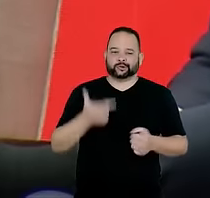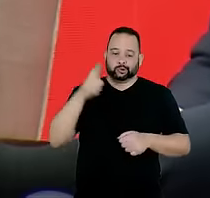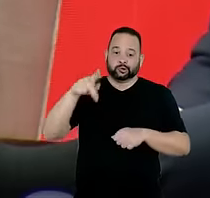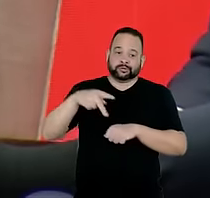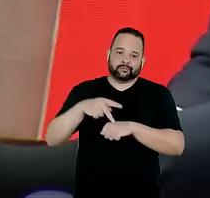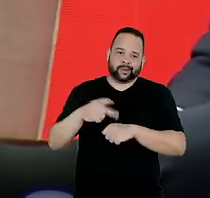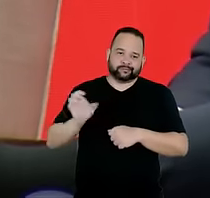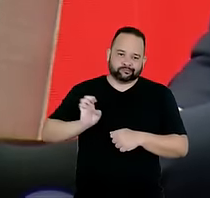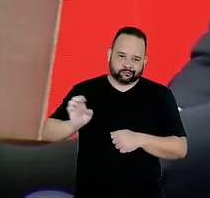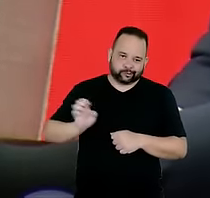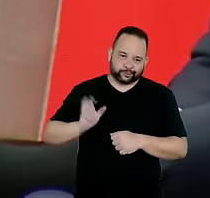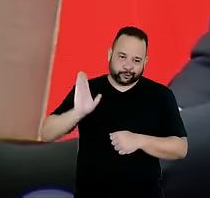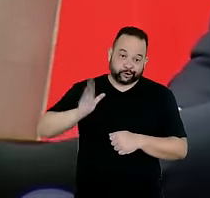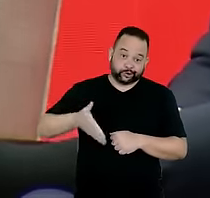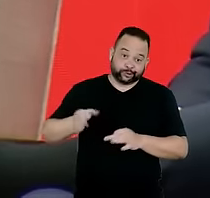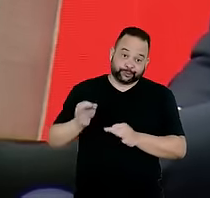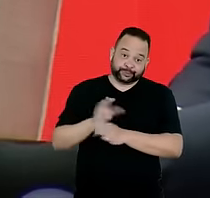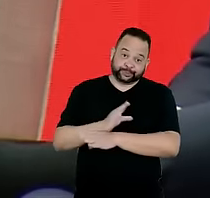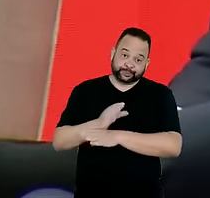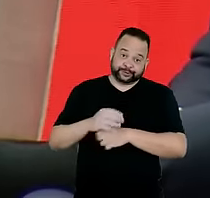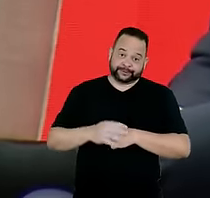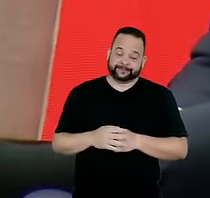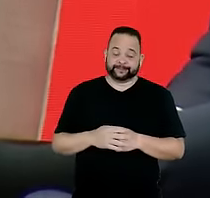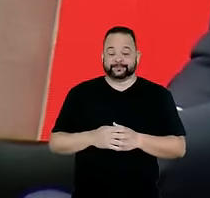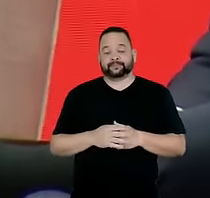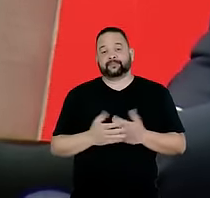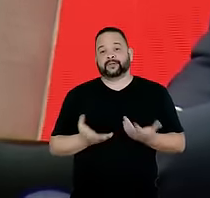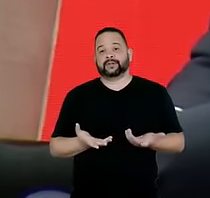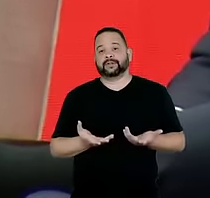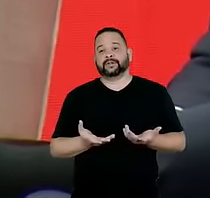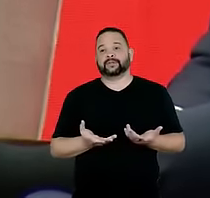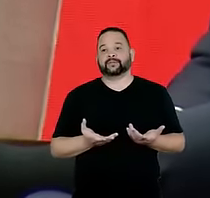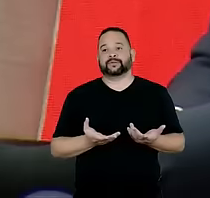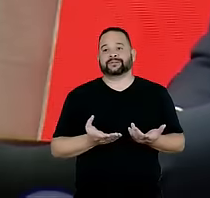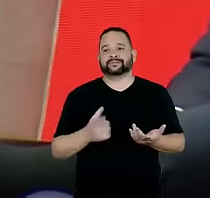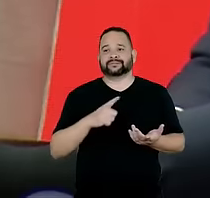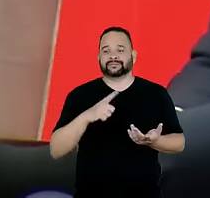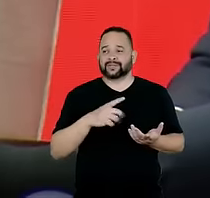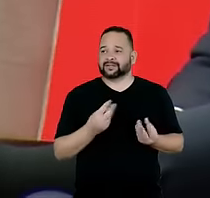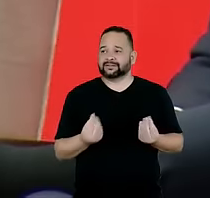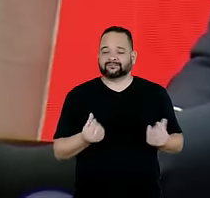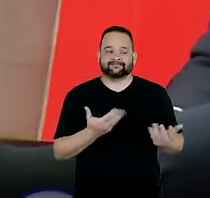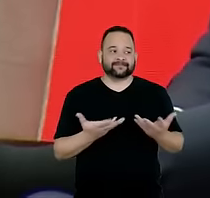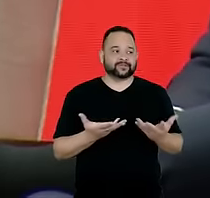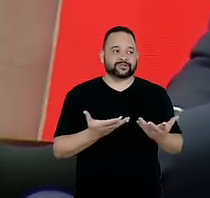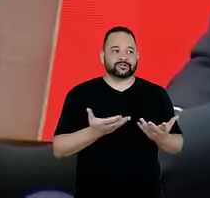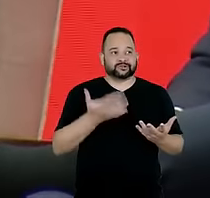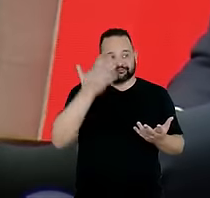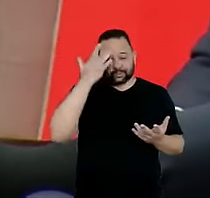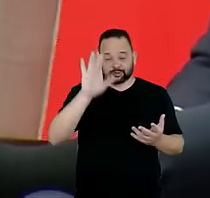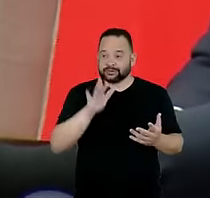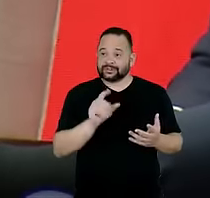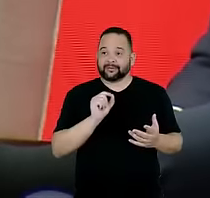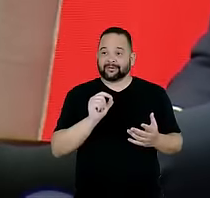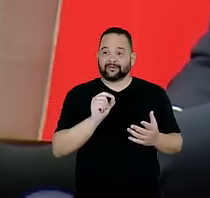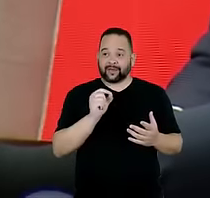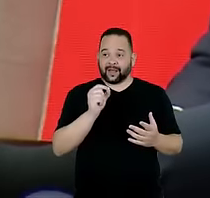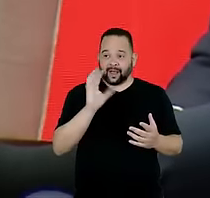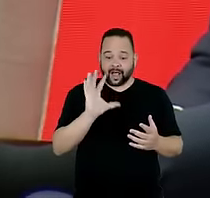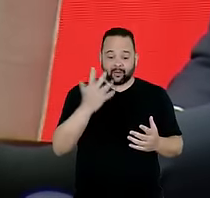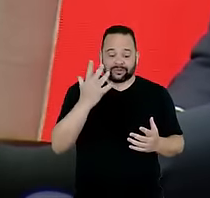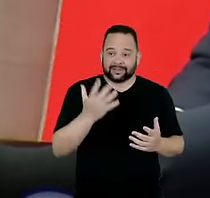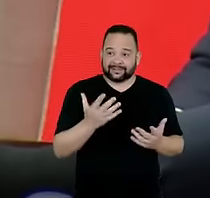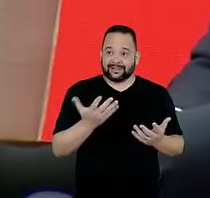ele exista ele também opera sem nenhum tipo de ah previsibilidade jurídica uma previsibilidade e uma certeza jurídica muito